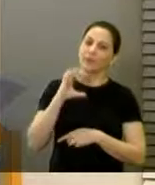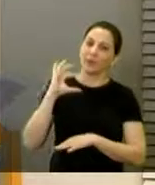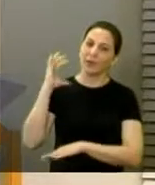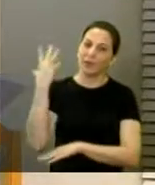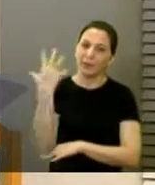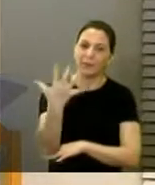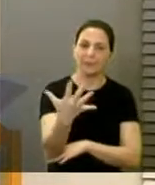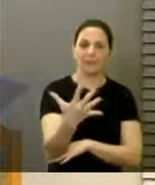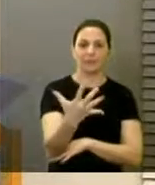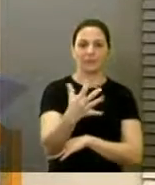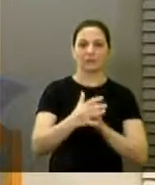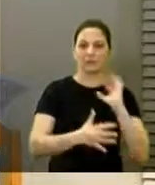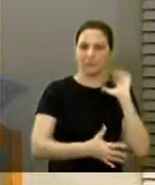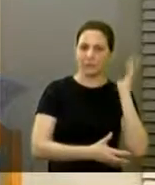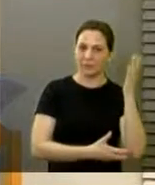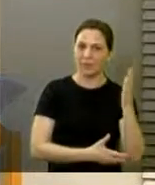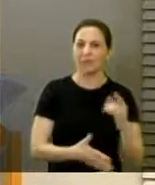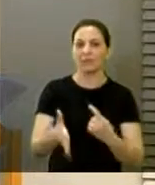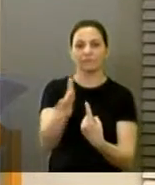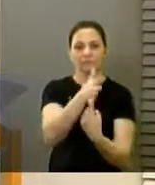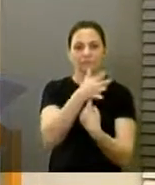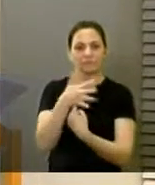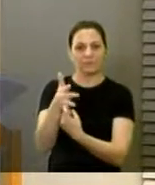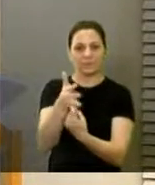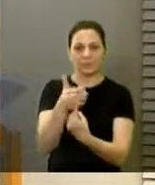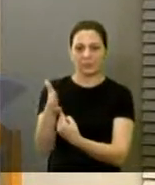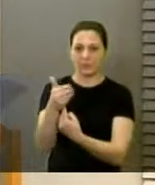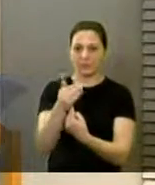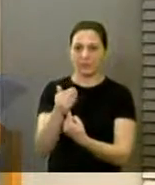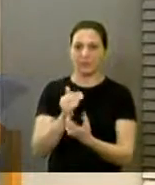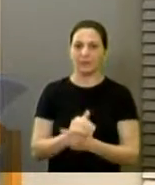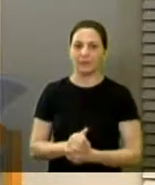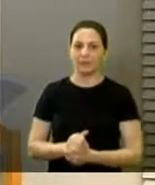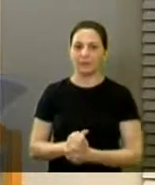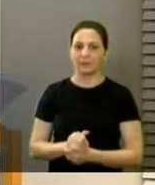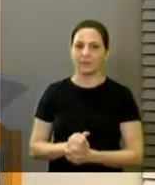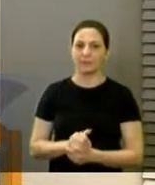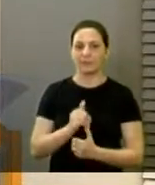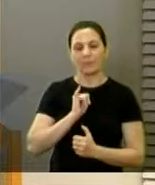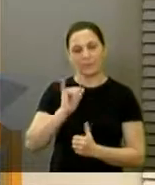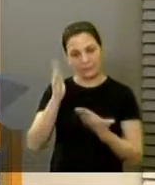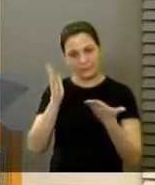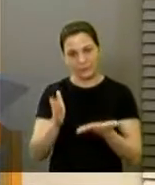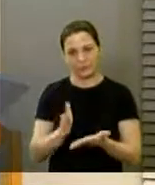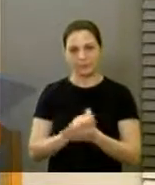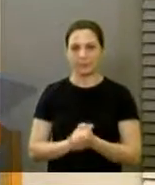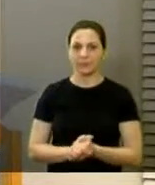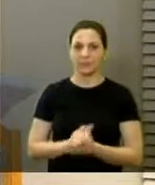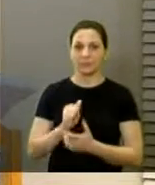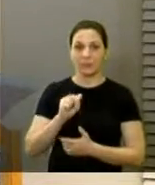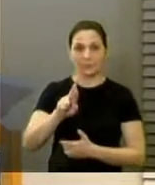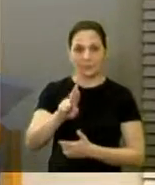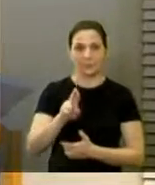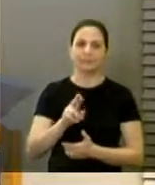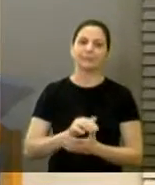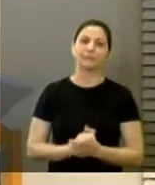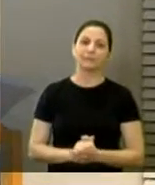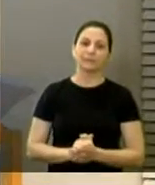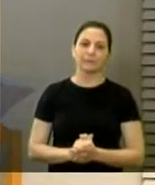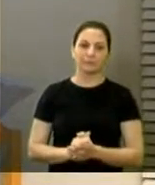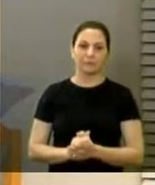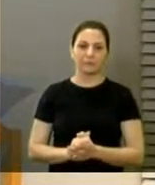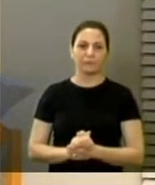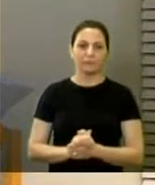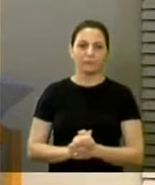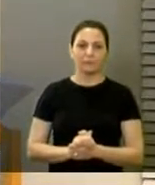da bandeira tá dado o recado aí um gabinete pessoal do bar do zinho também queria destacar